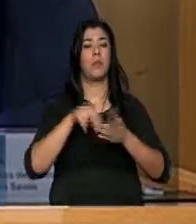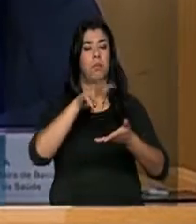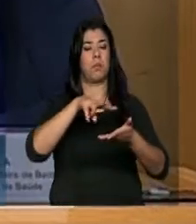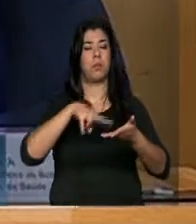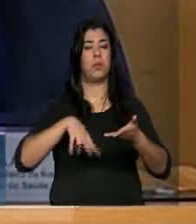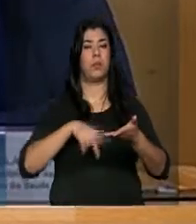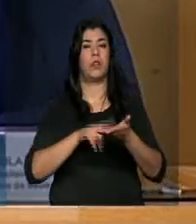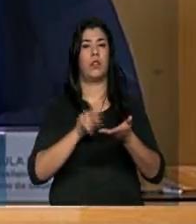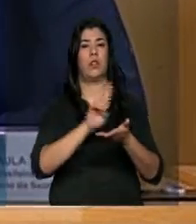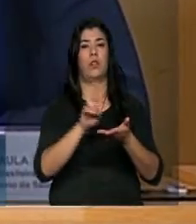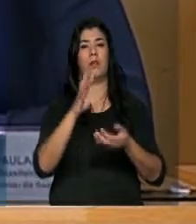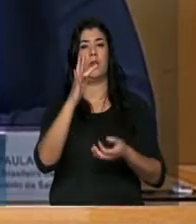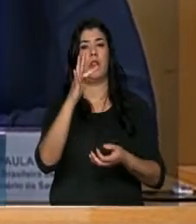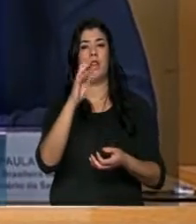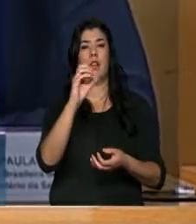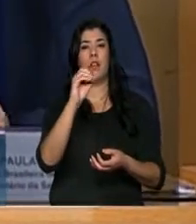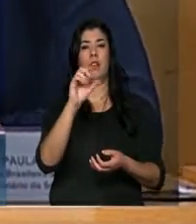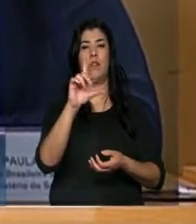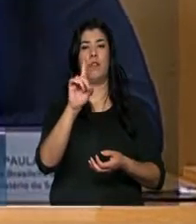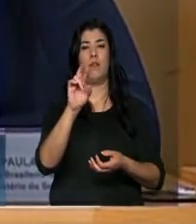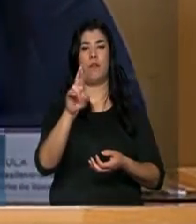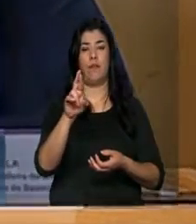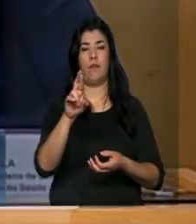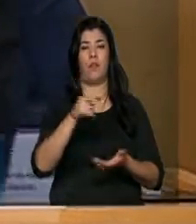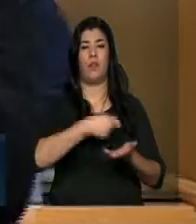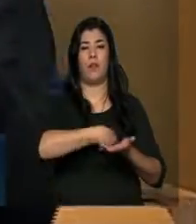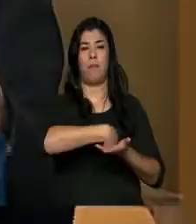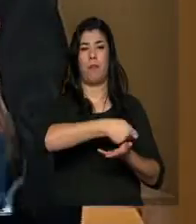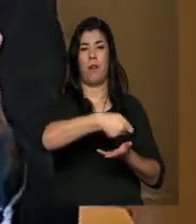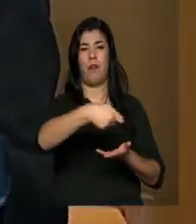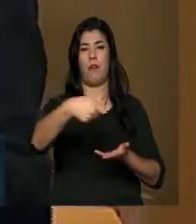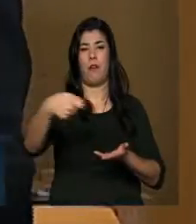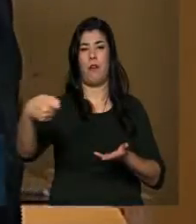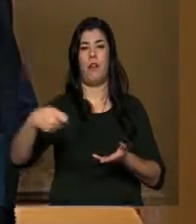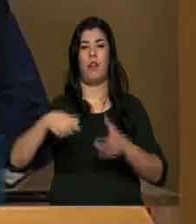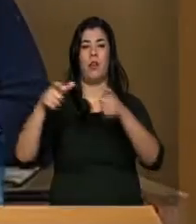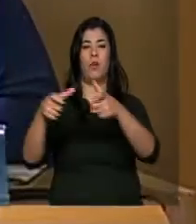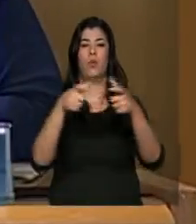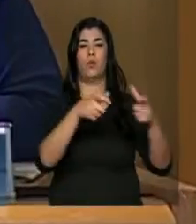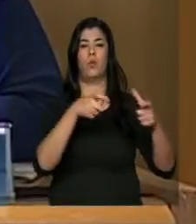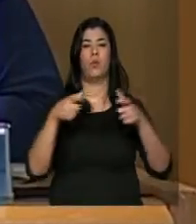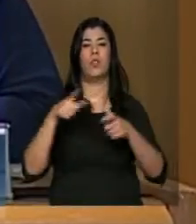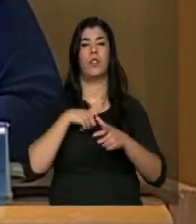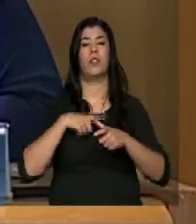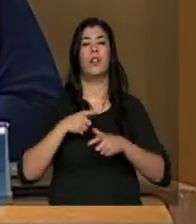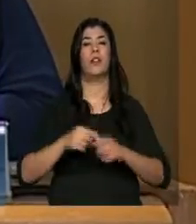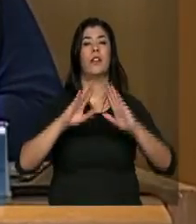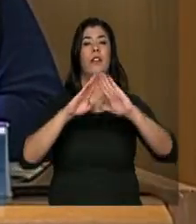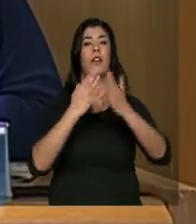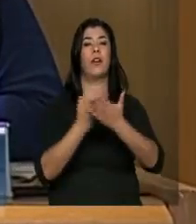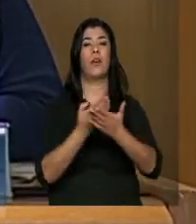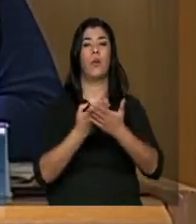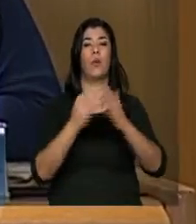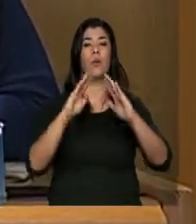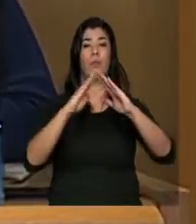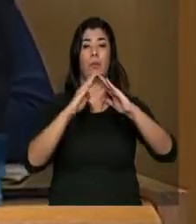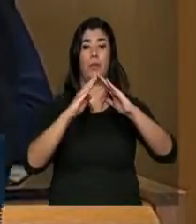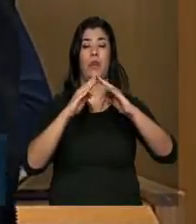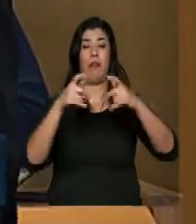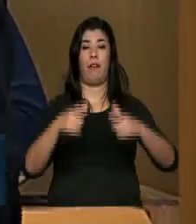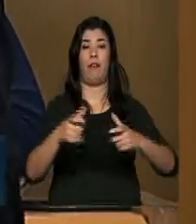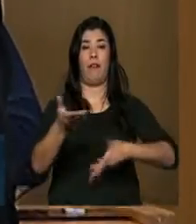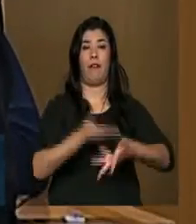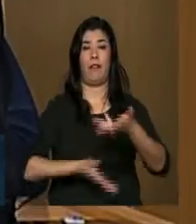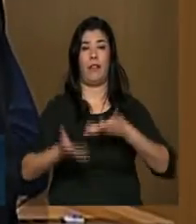nesses folders que nós vamos distribuir em cada banco de leite do Brasil. Aliás, nesse sentido é importante salientar, o